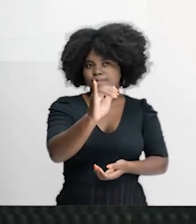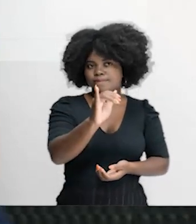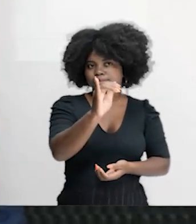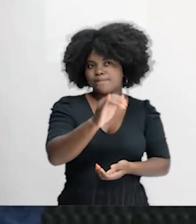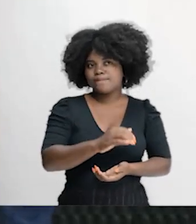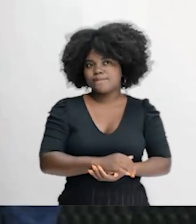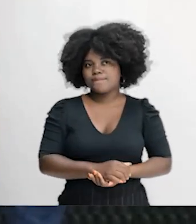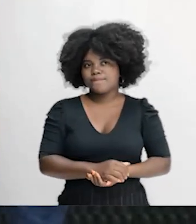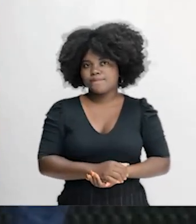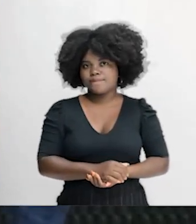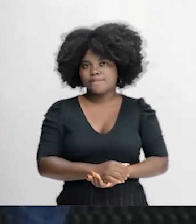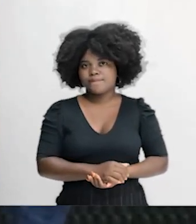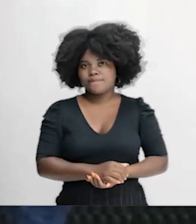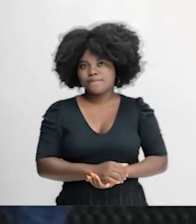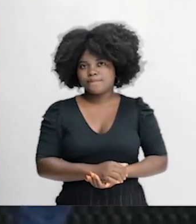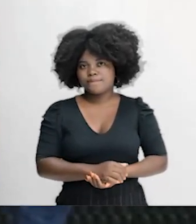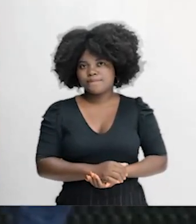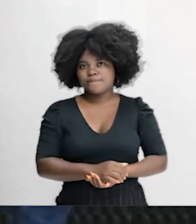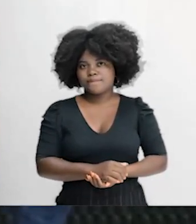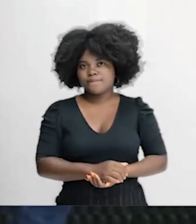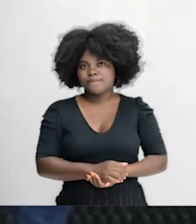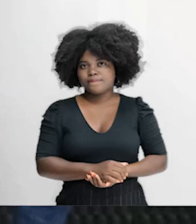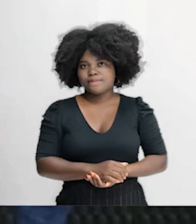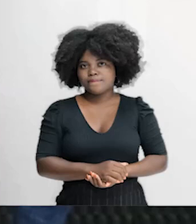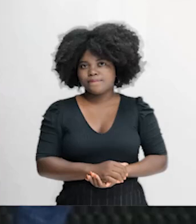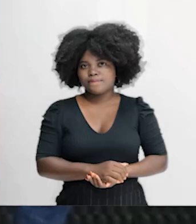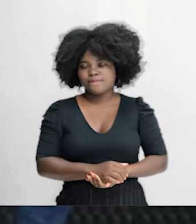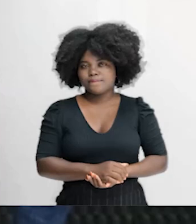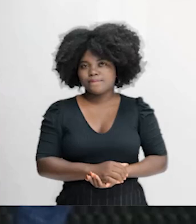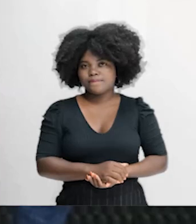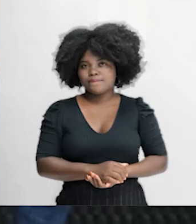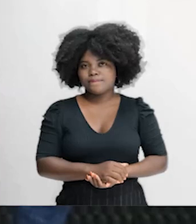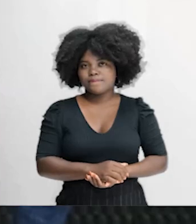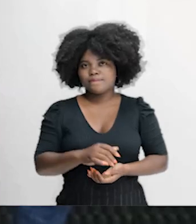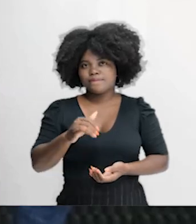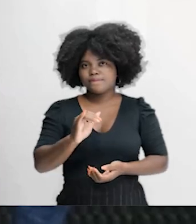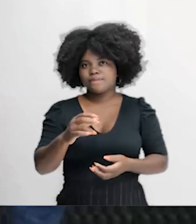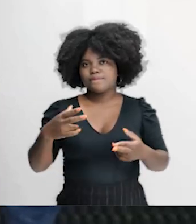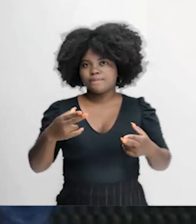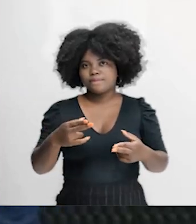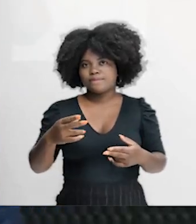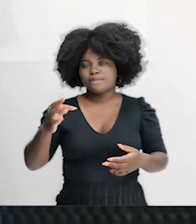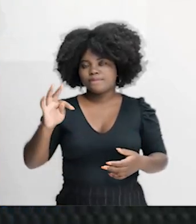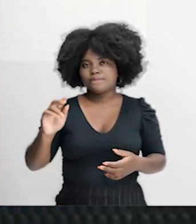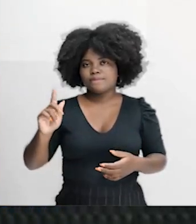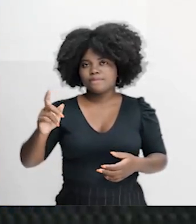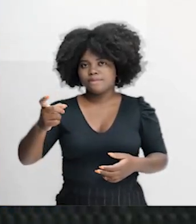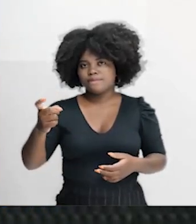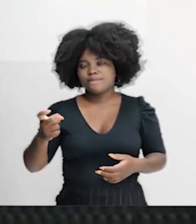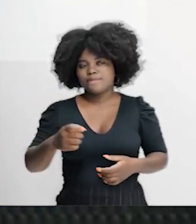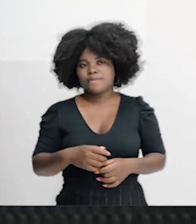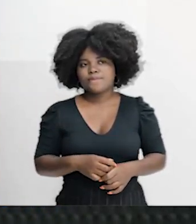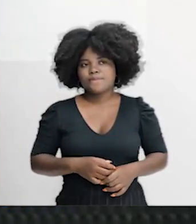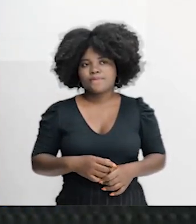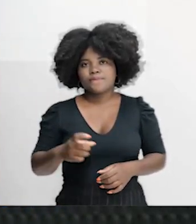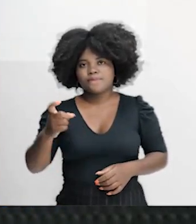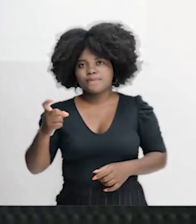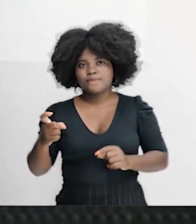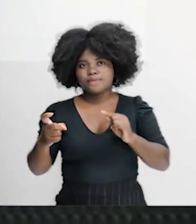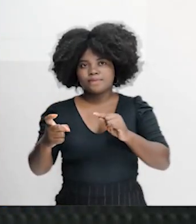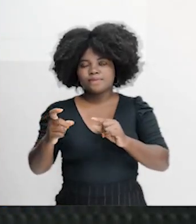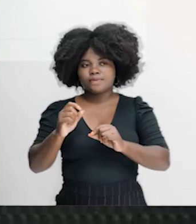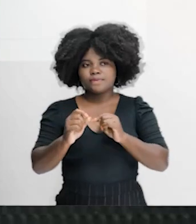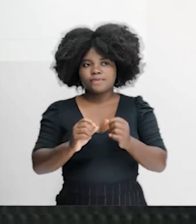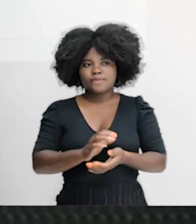esse gráfico da função y igual a tangente de x. Tá? E esses x